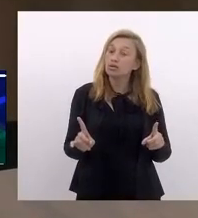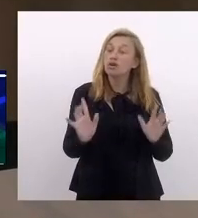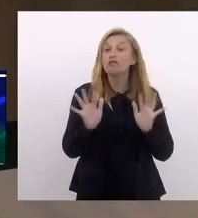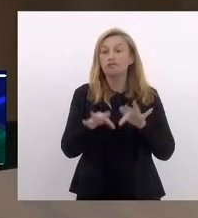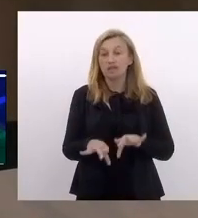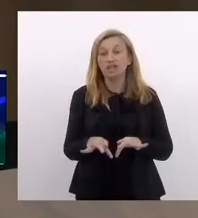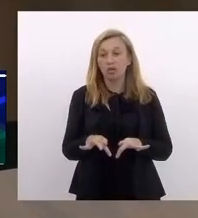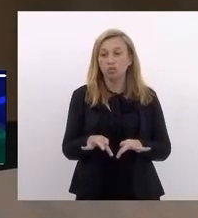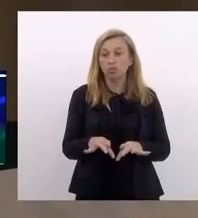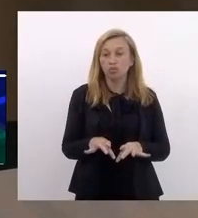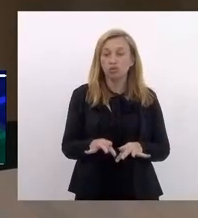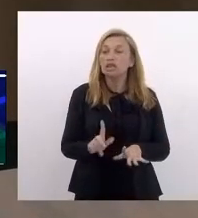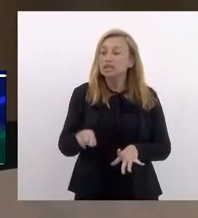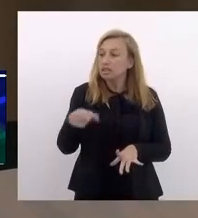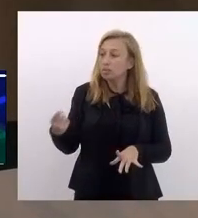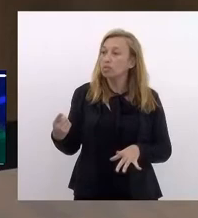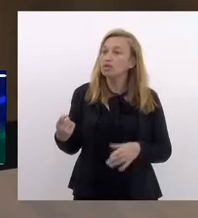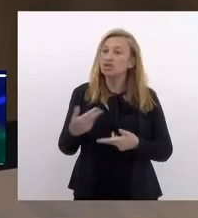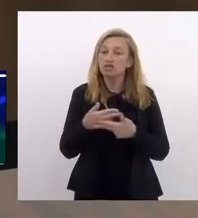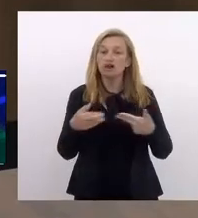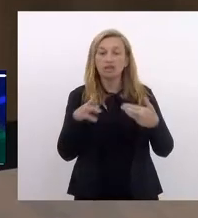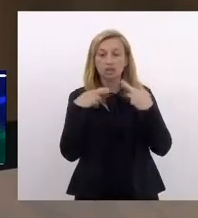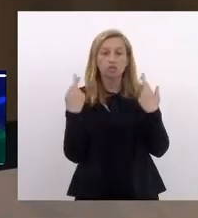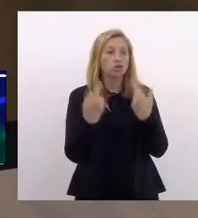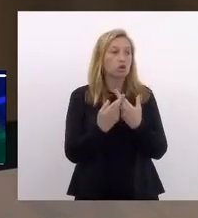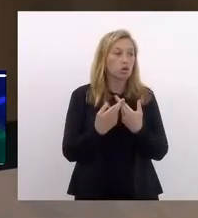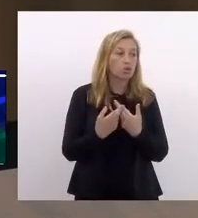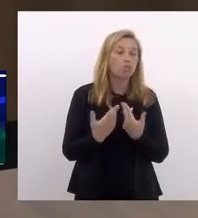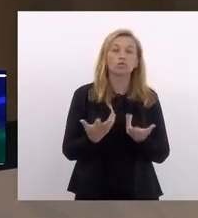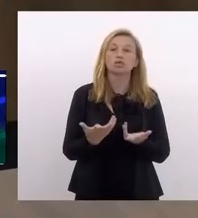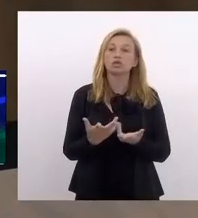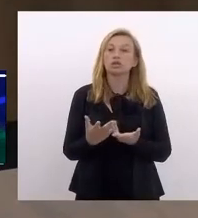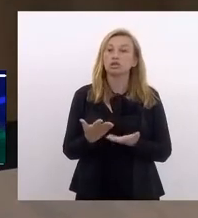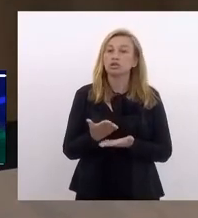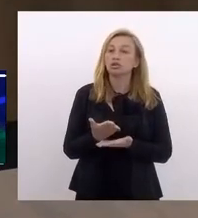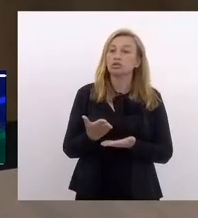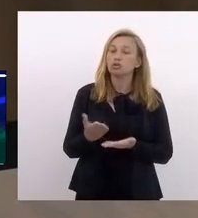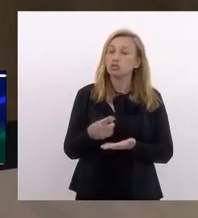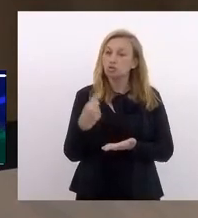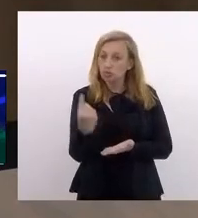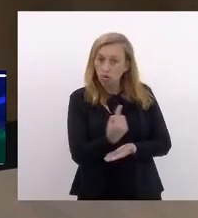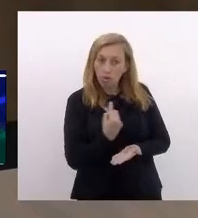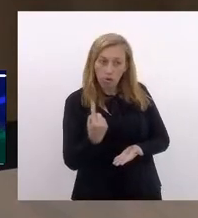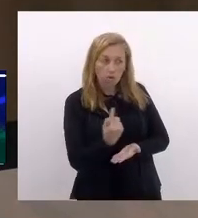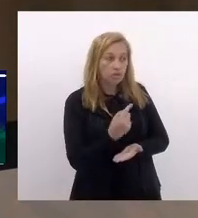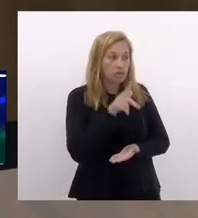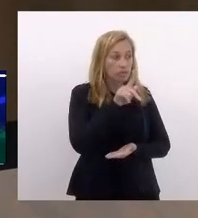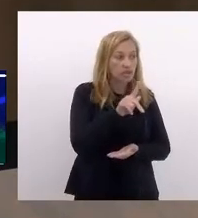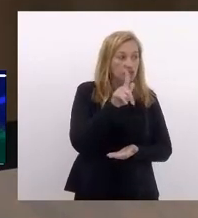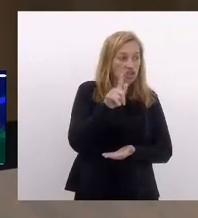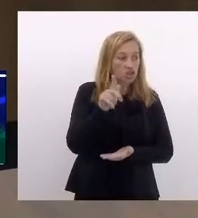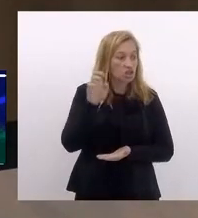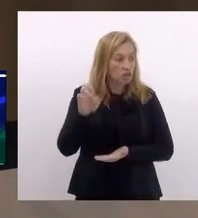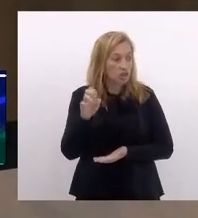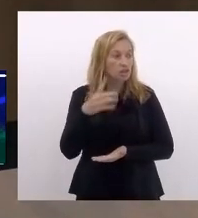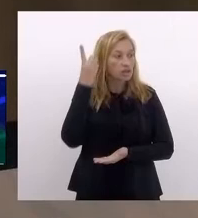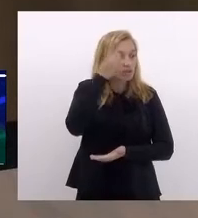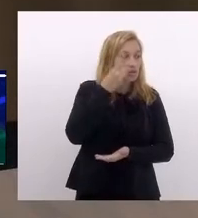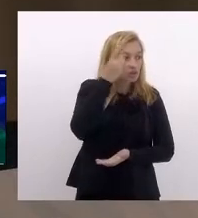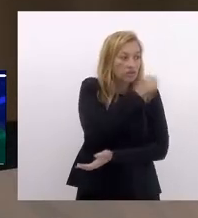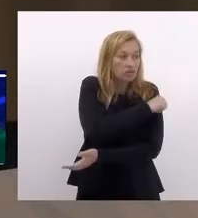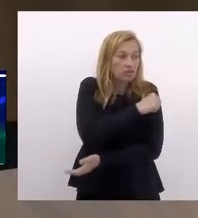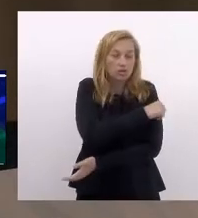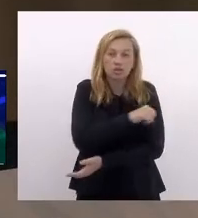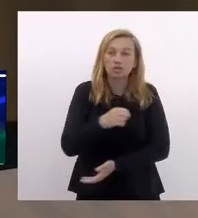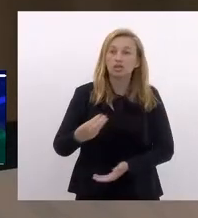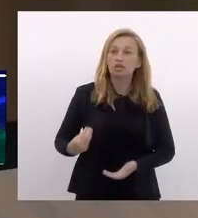final, depois de muitas reuniões entre eles, nós fizemos reuniões com a PGE, a deputada enfermeira Regina esteve presente